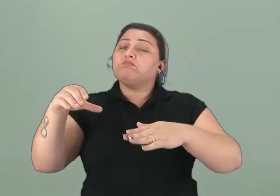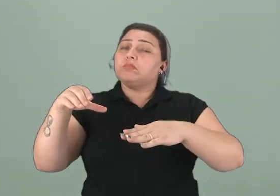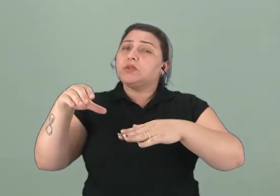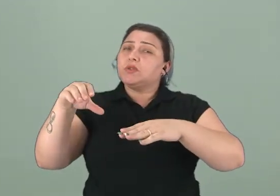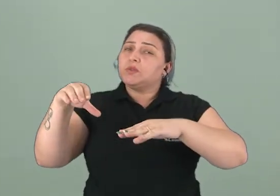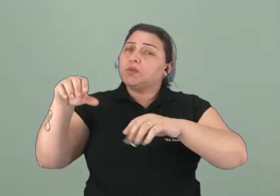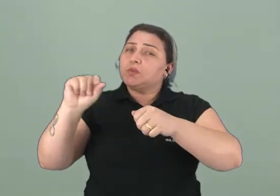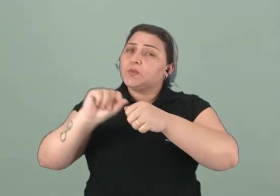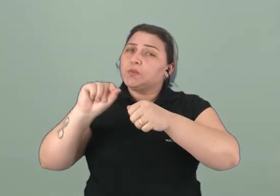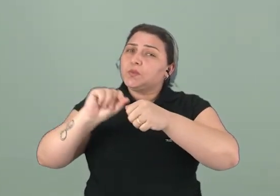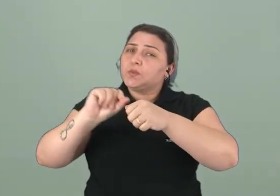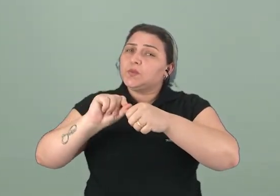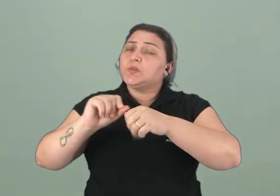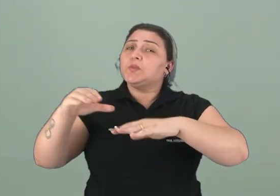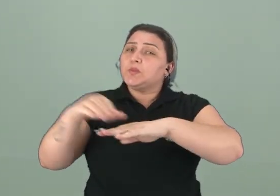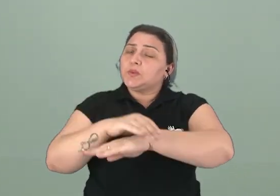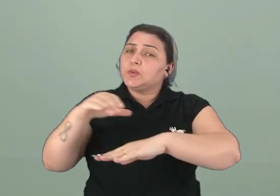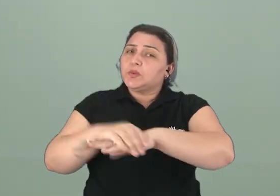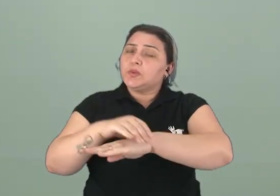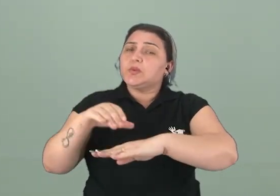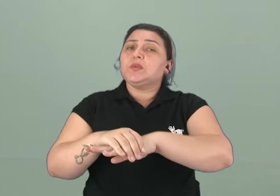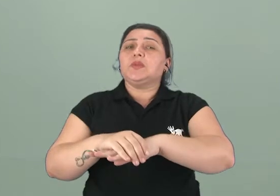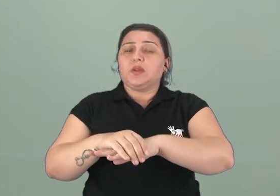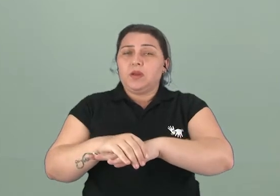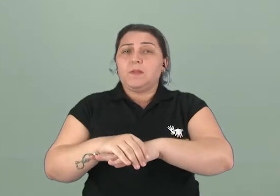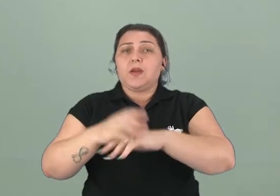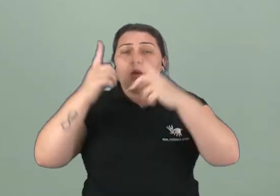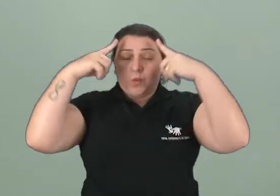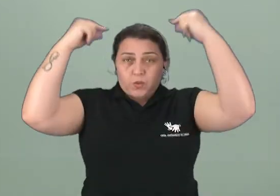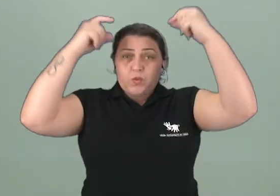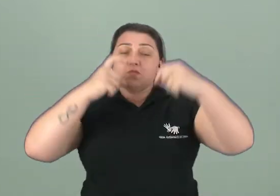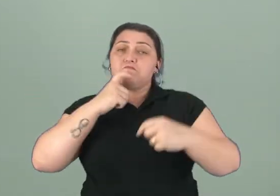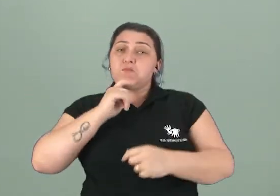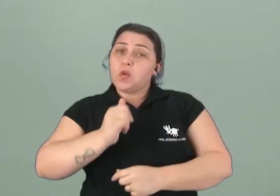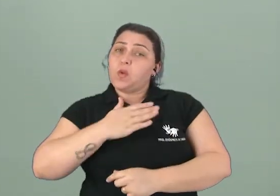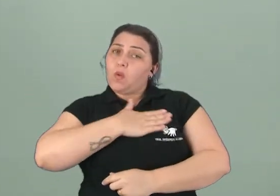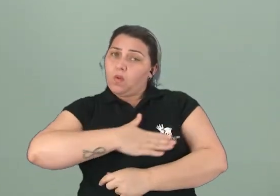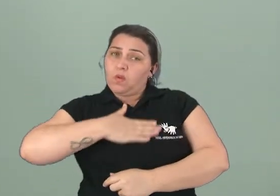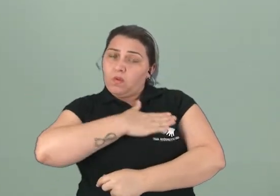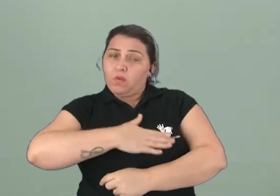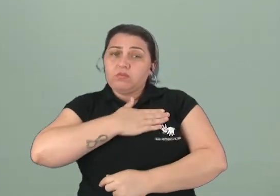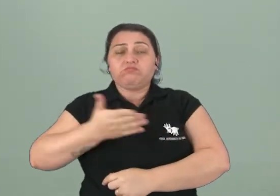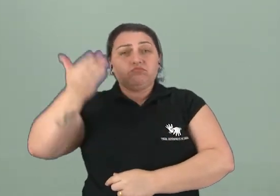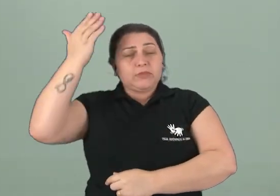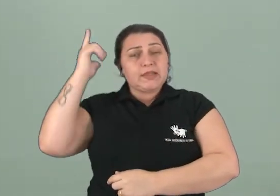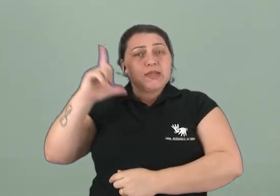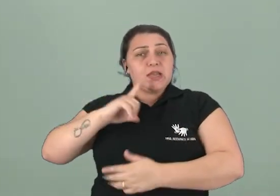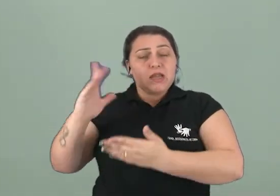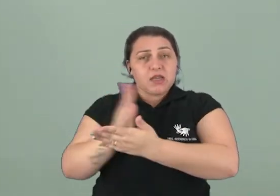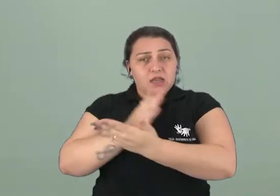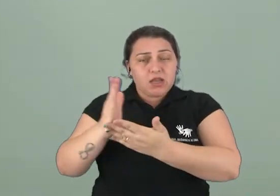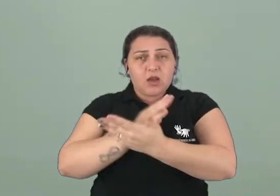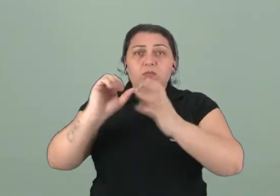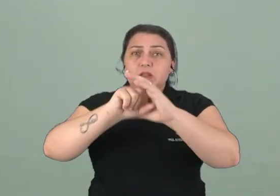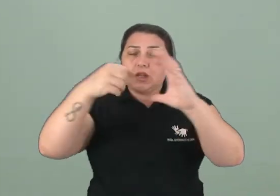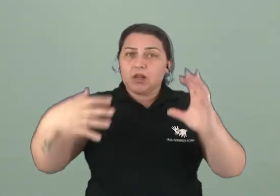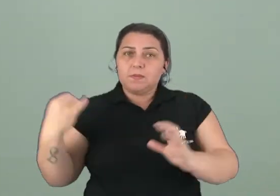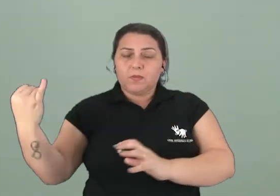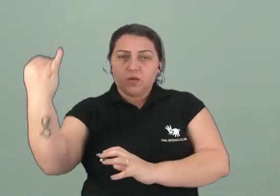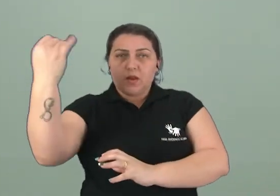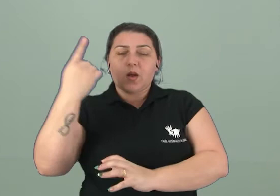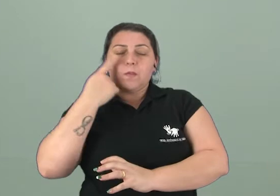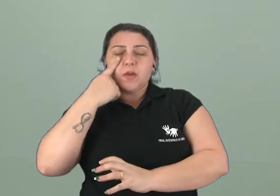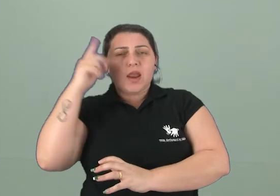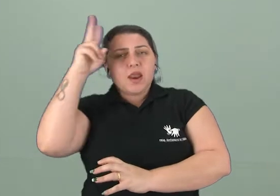um conto que eu gosto muito, tá? Nesse gênero textual, como eu já falei anteriormente, tem algumas partes importantes.